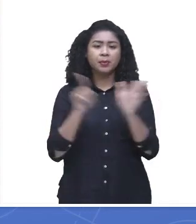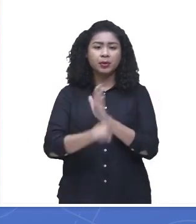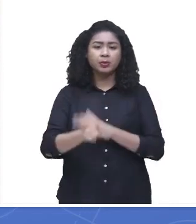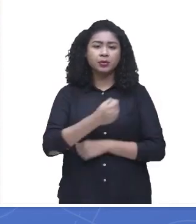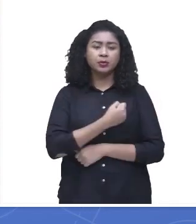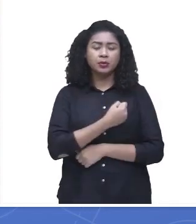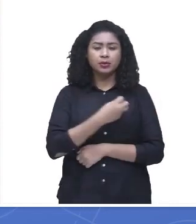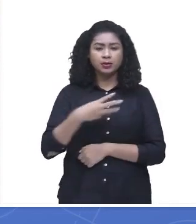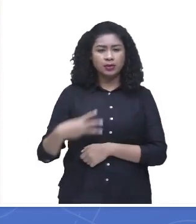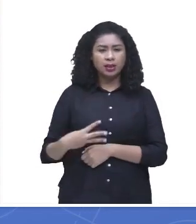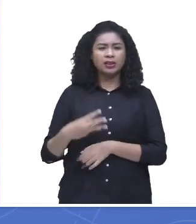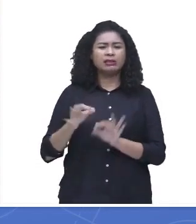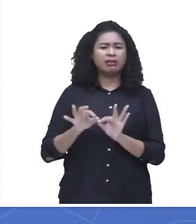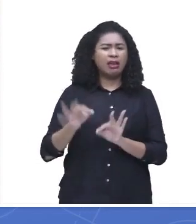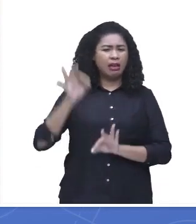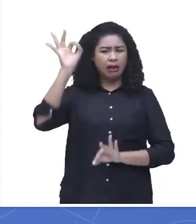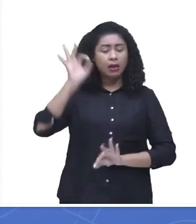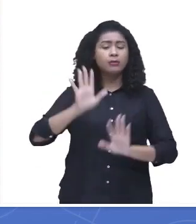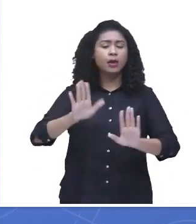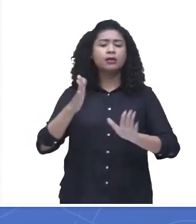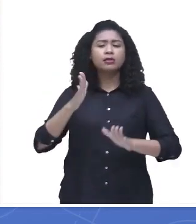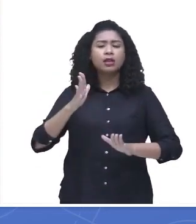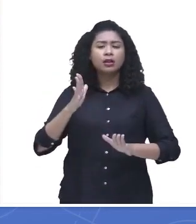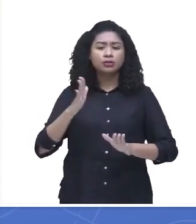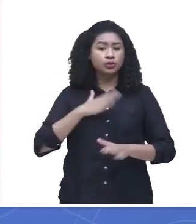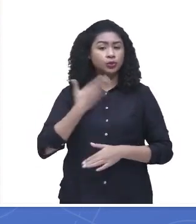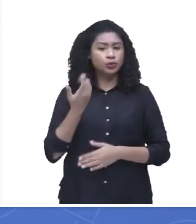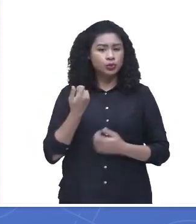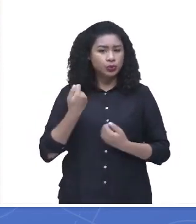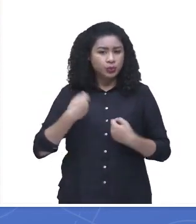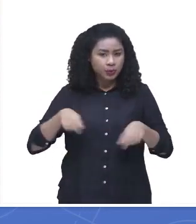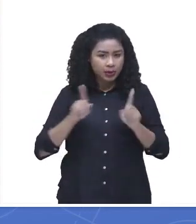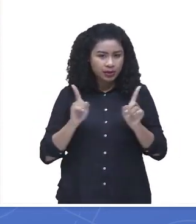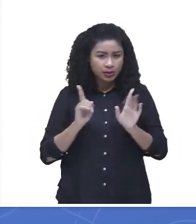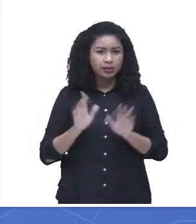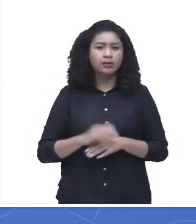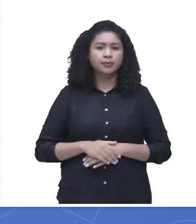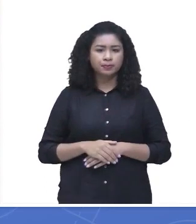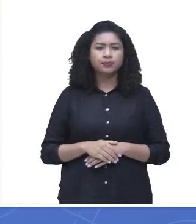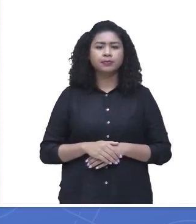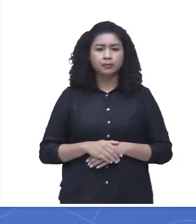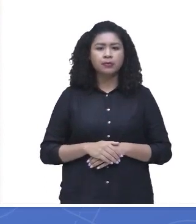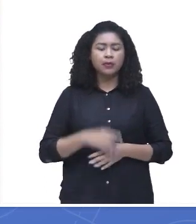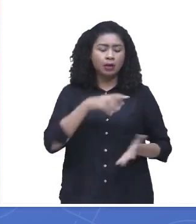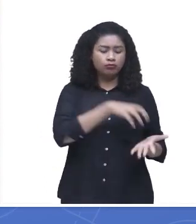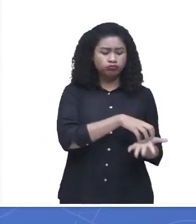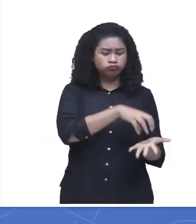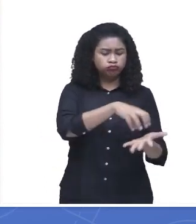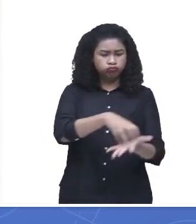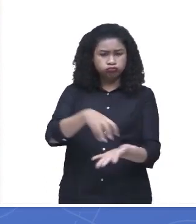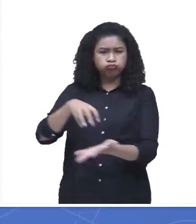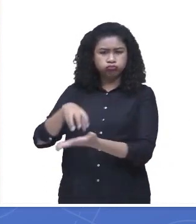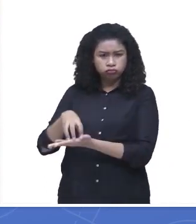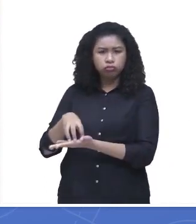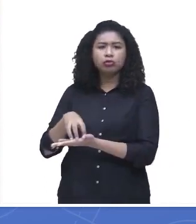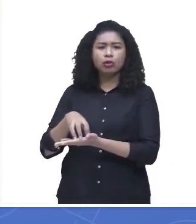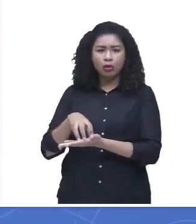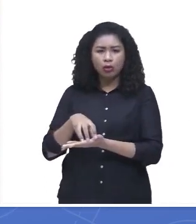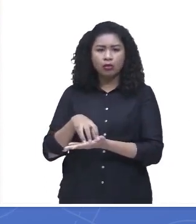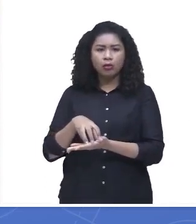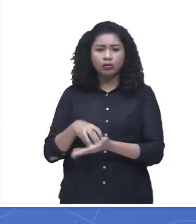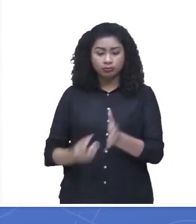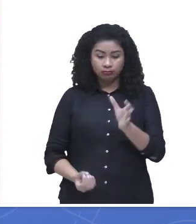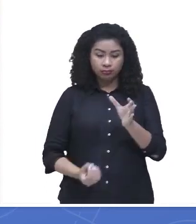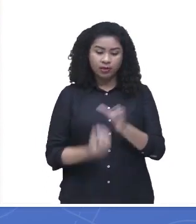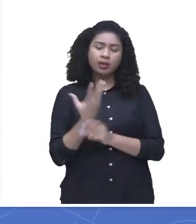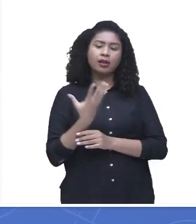Ela é um pouquinho longa, mas não se assustem. Em 4 de julho de 76, as 13 colônias que vieram inicialmente a constituir os Estados Unidos